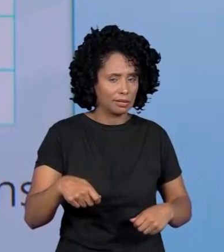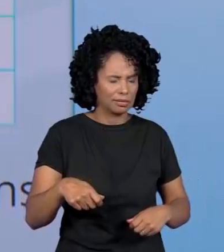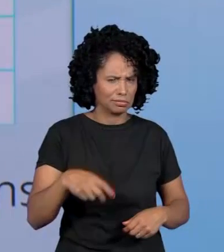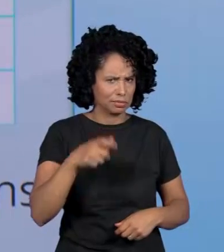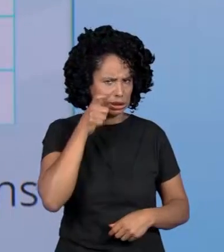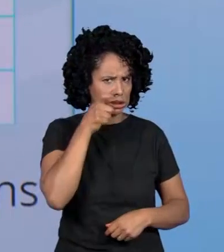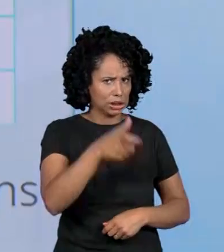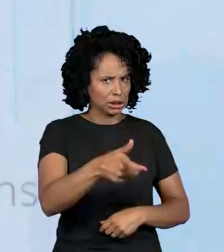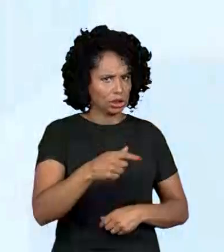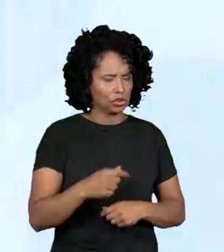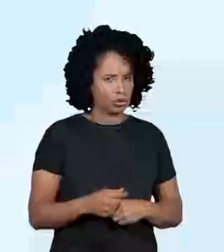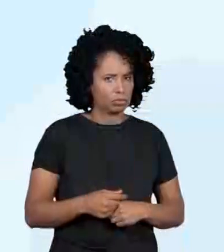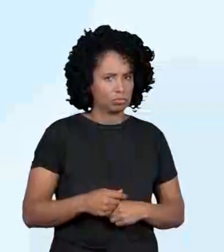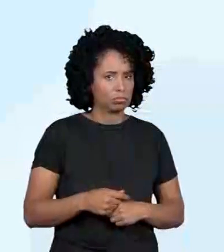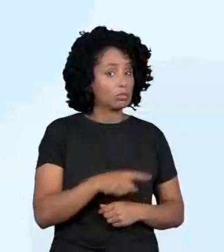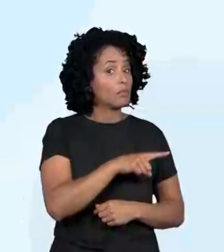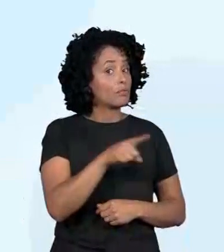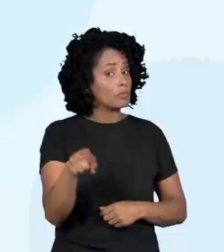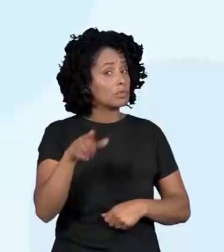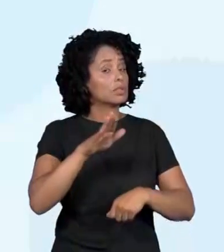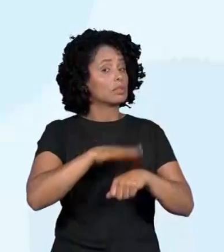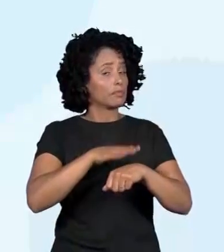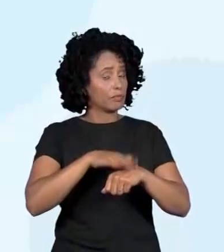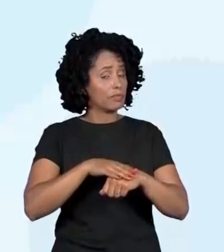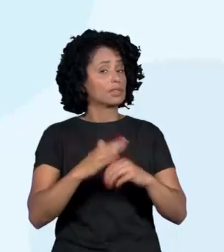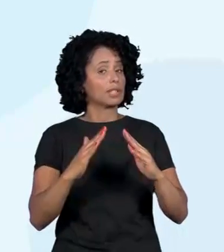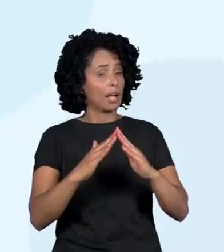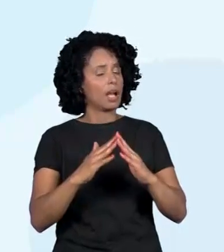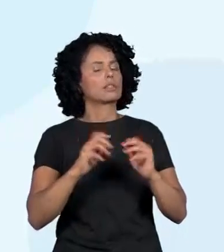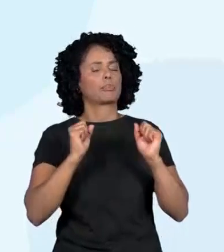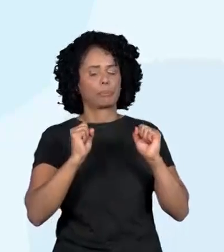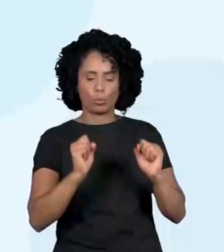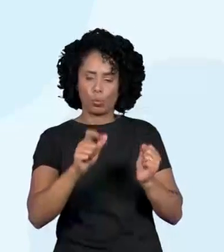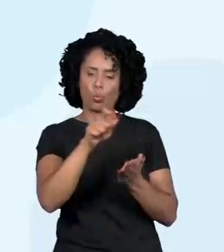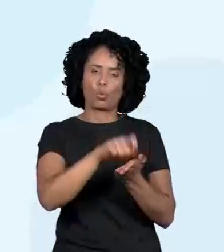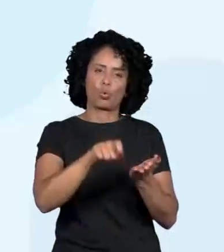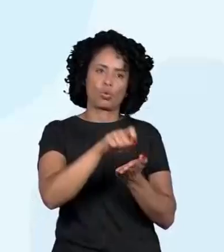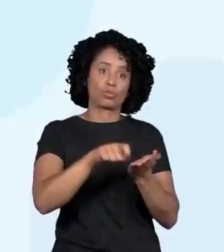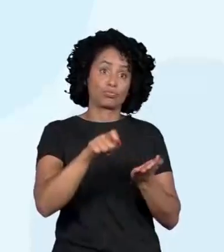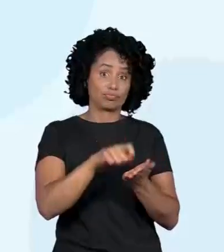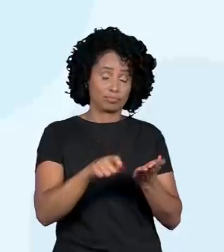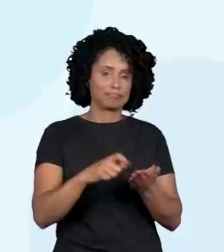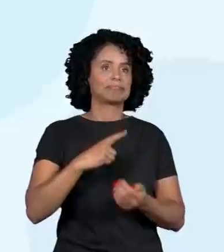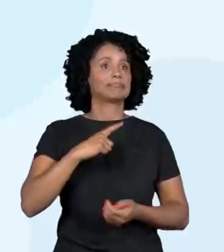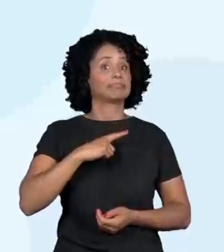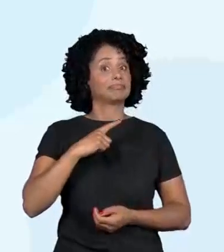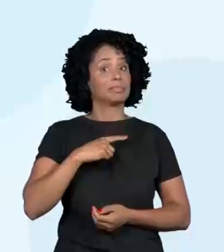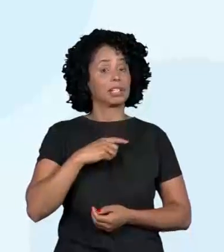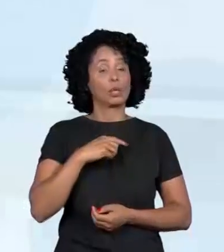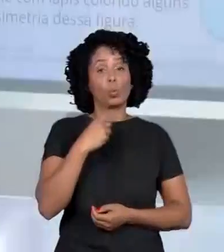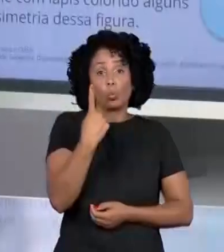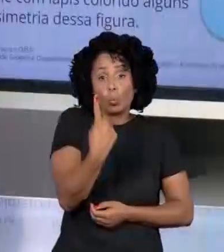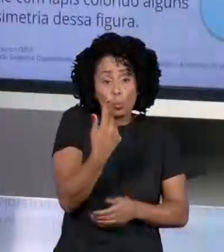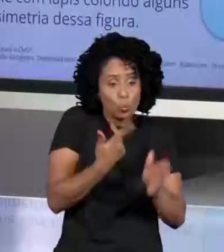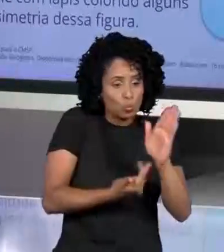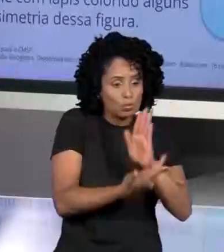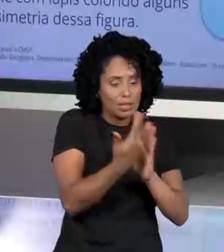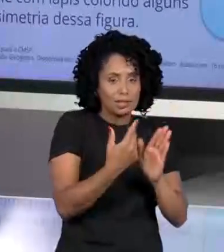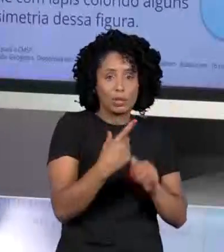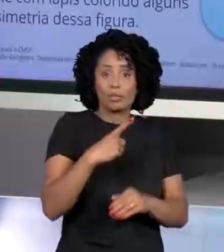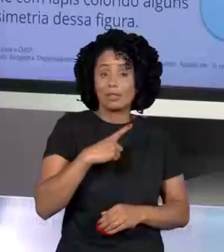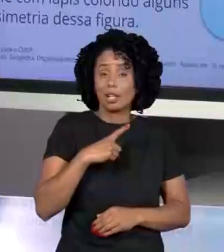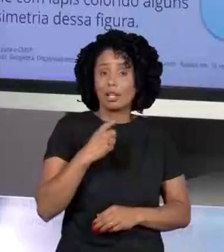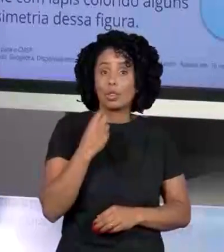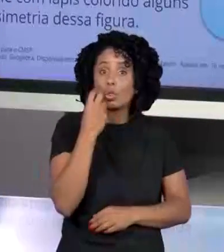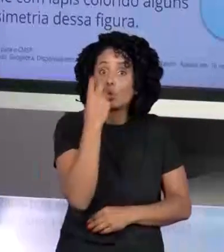Muito bem. Então, vocês também podem aí anotar essa simetria, que no caso dessa figura, a gente tem